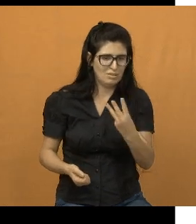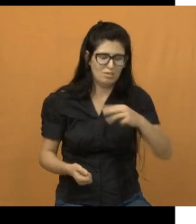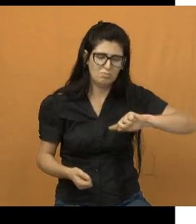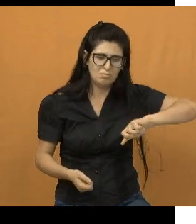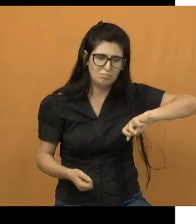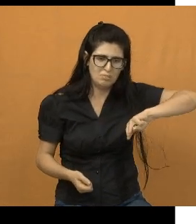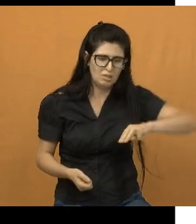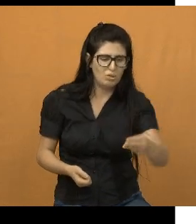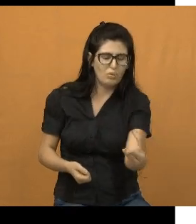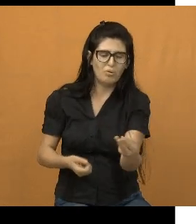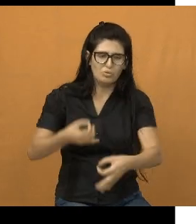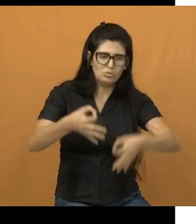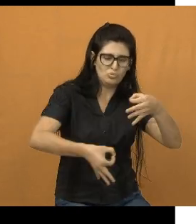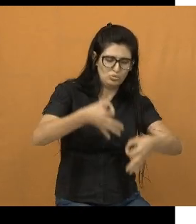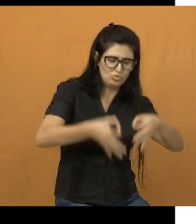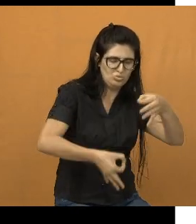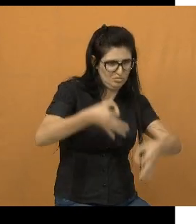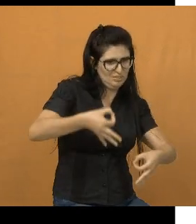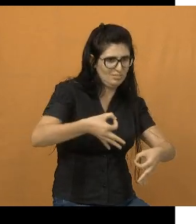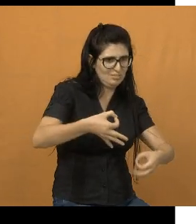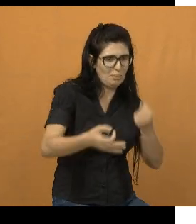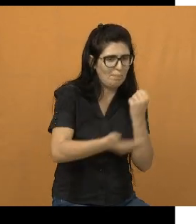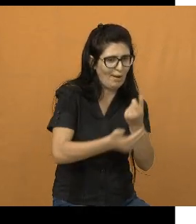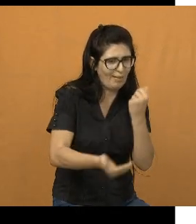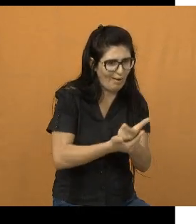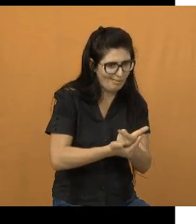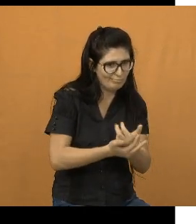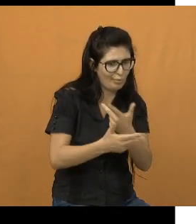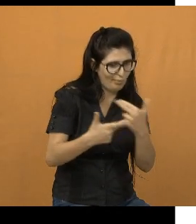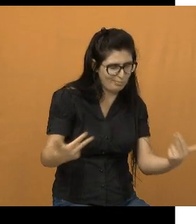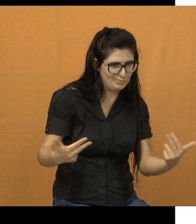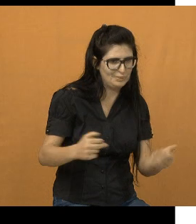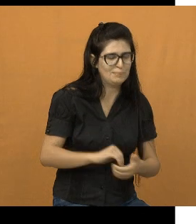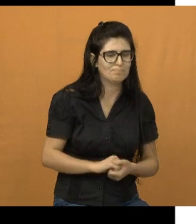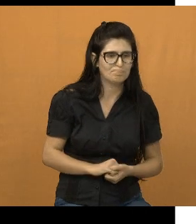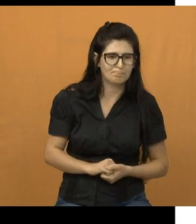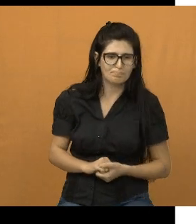atender centenas do outro lado, né? Pode seguir, doutor.